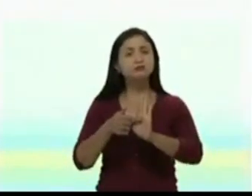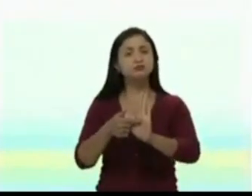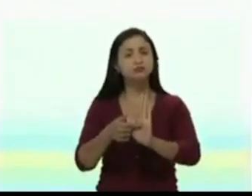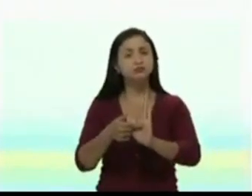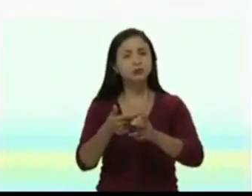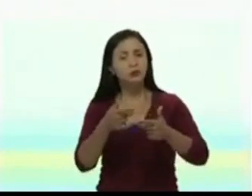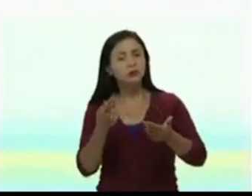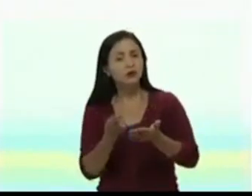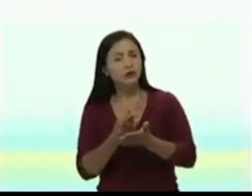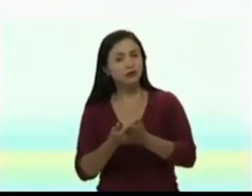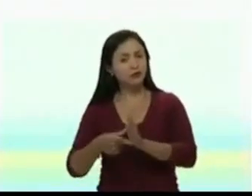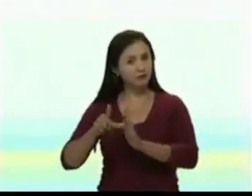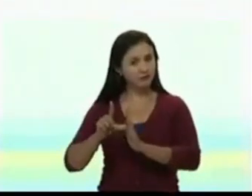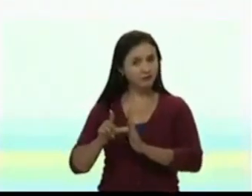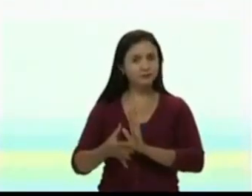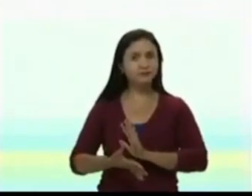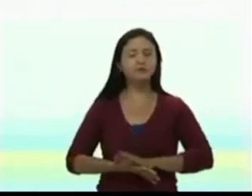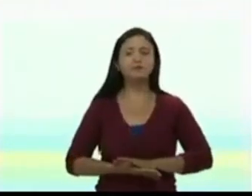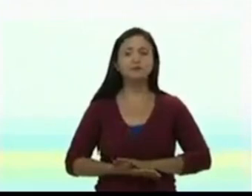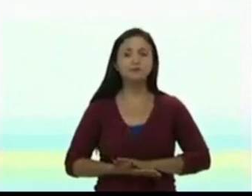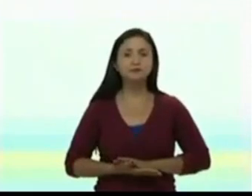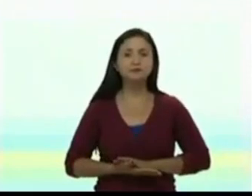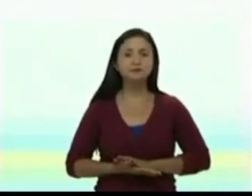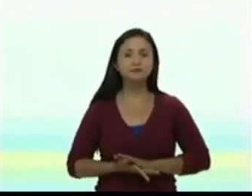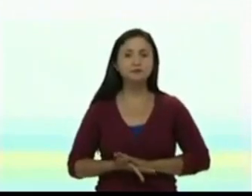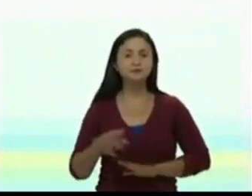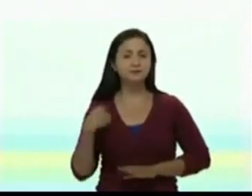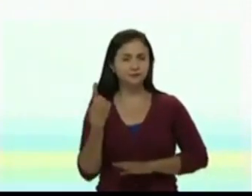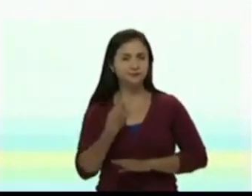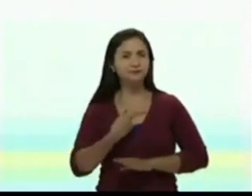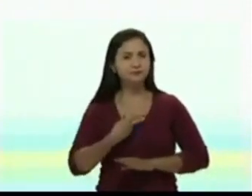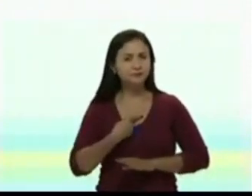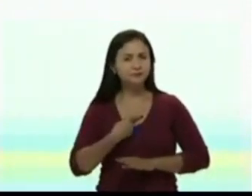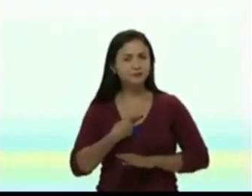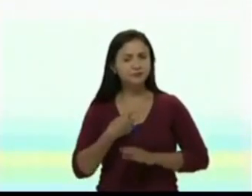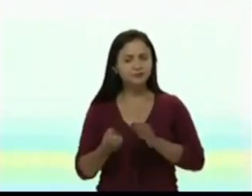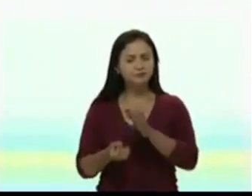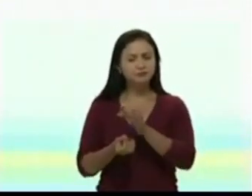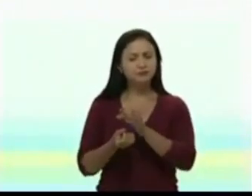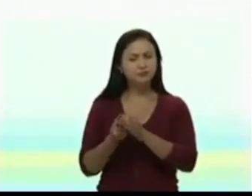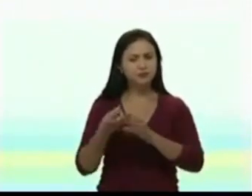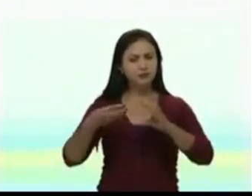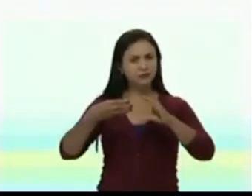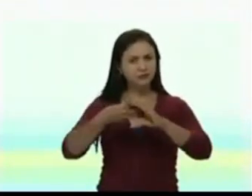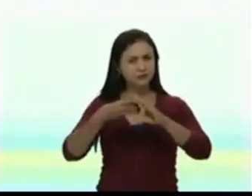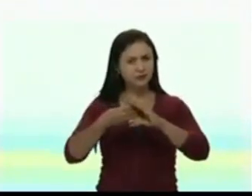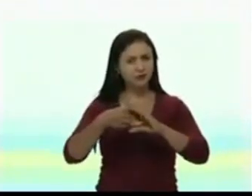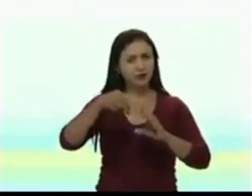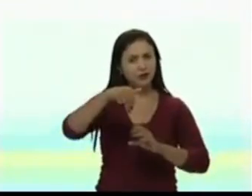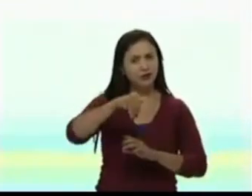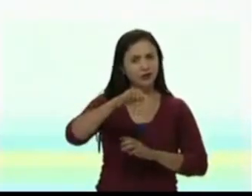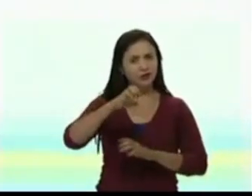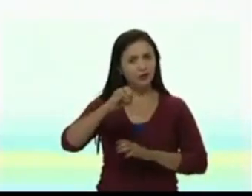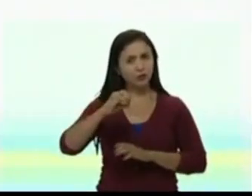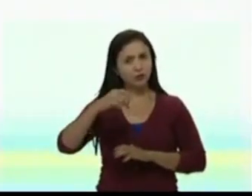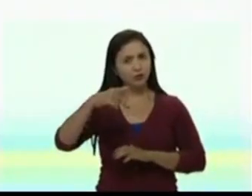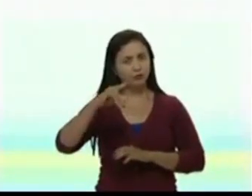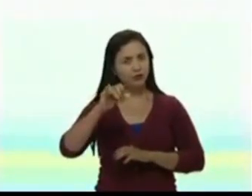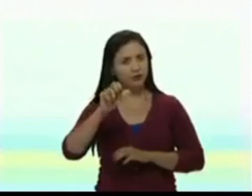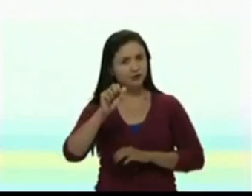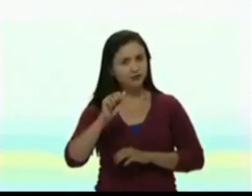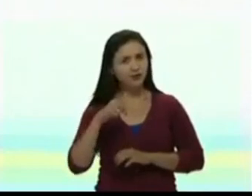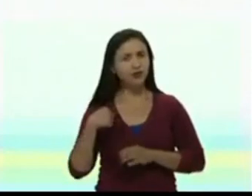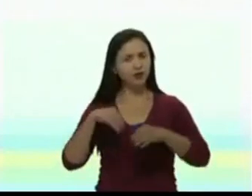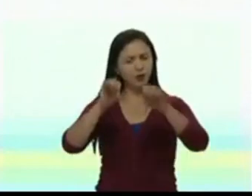precoce das neoplasias. Quando nós produzimos células neoplásicas, o nosso organismo vai